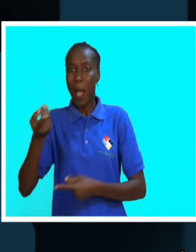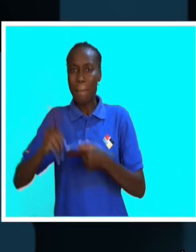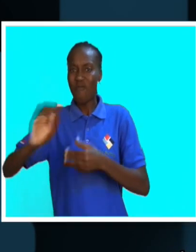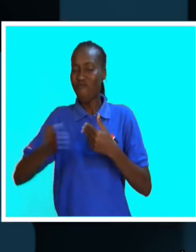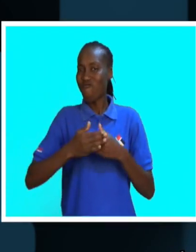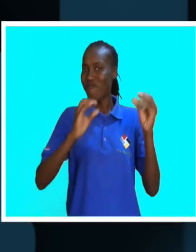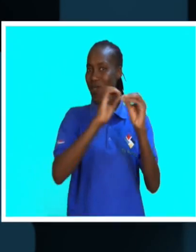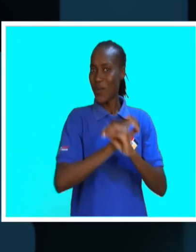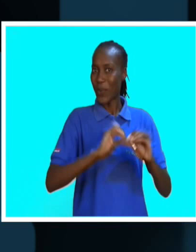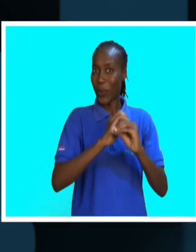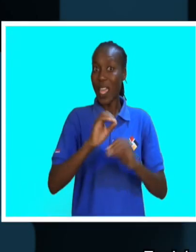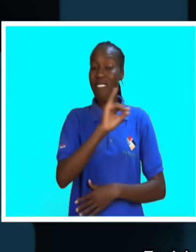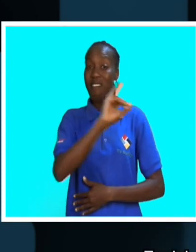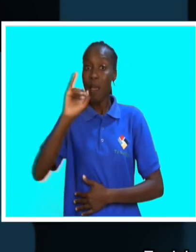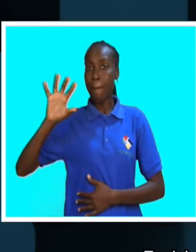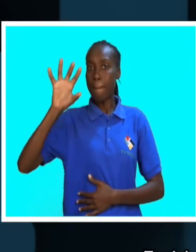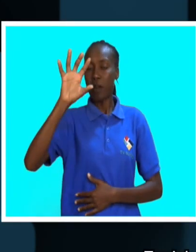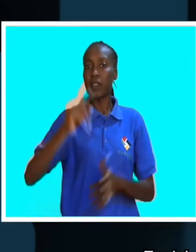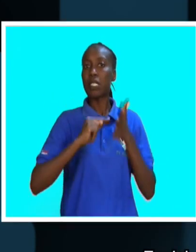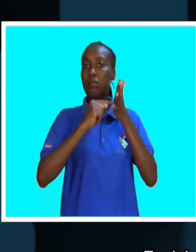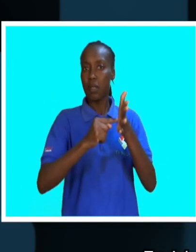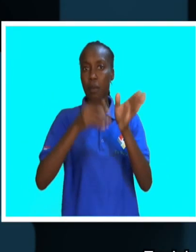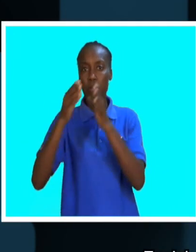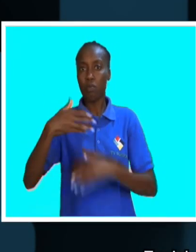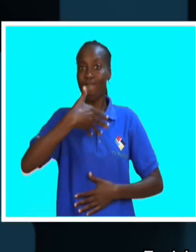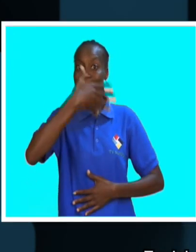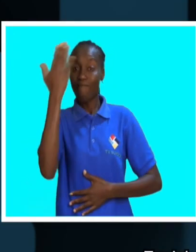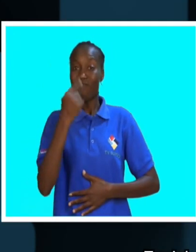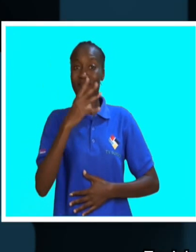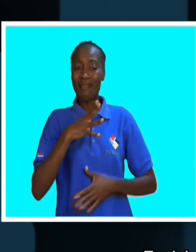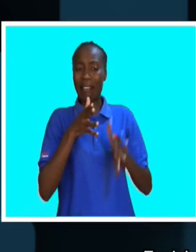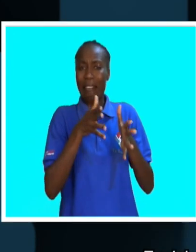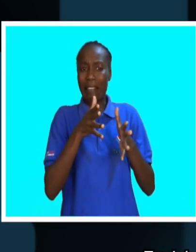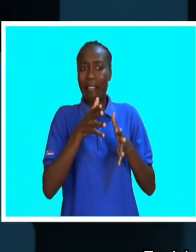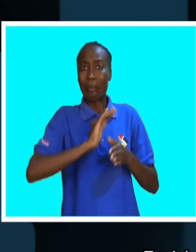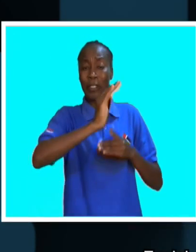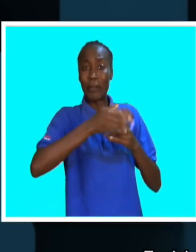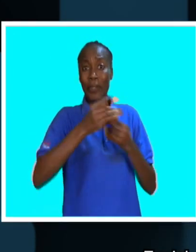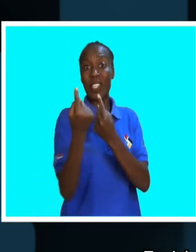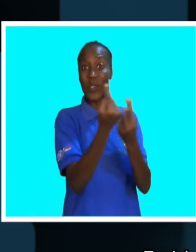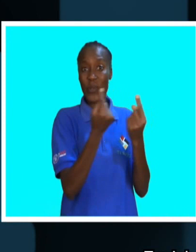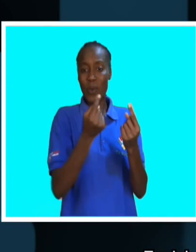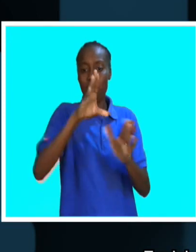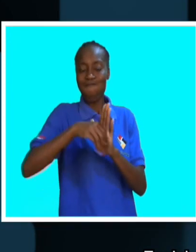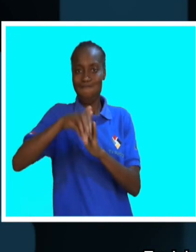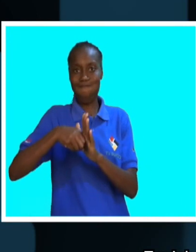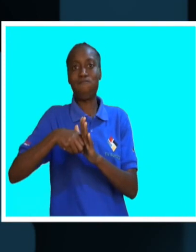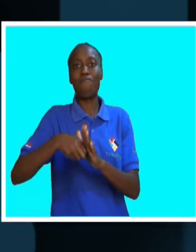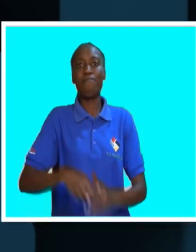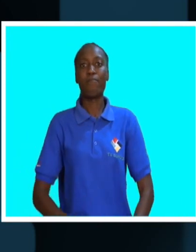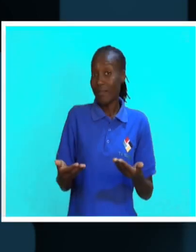voltou a ser a mesma. Em Inhambane, por exemplo, os albinos receiam que a situação volte a se